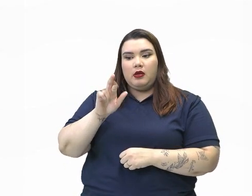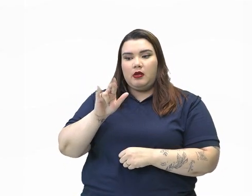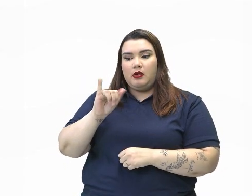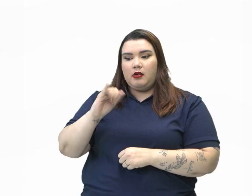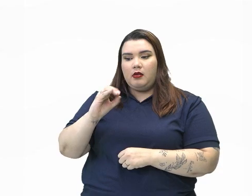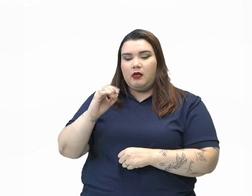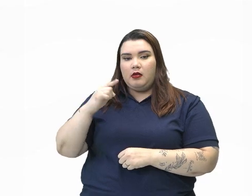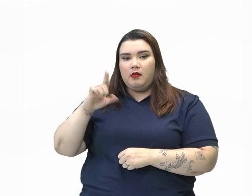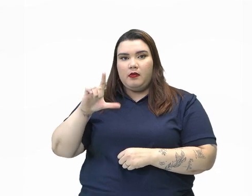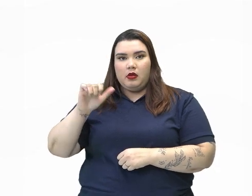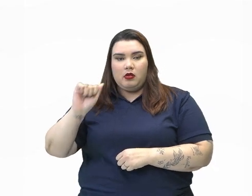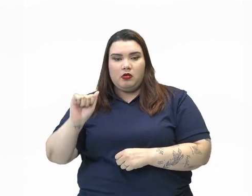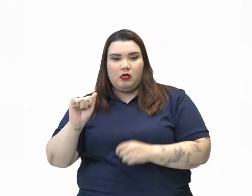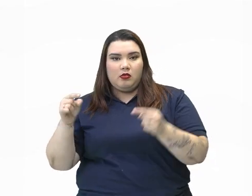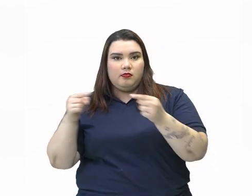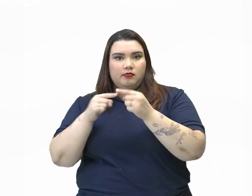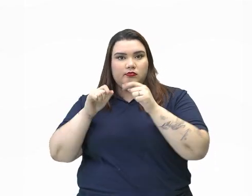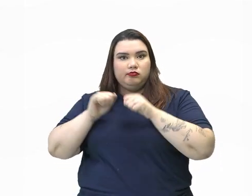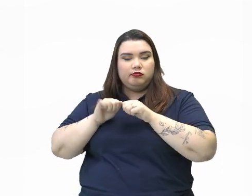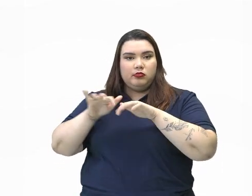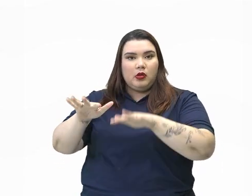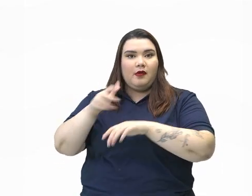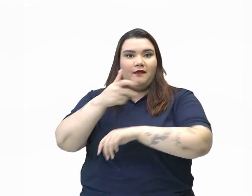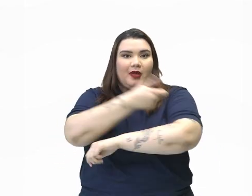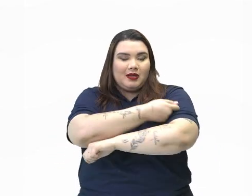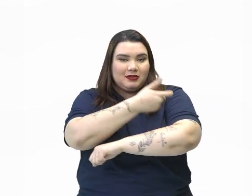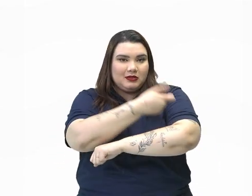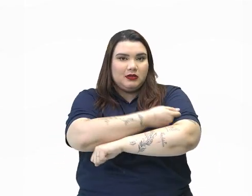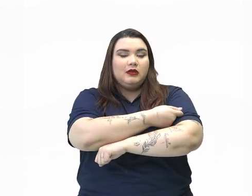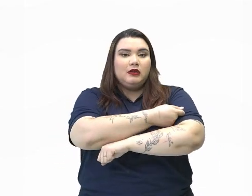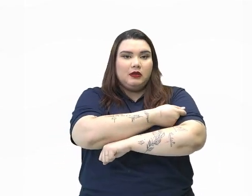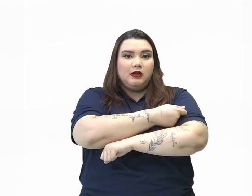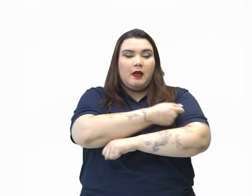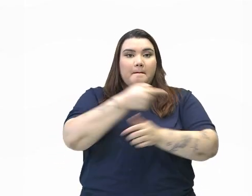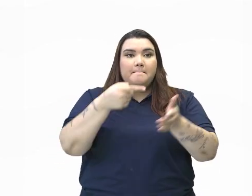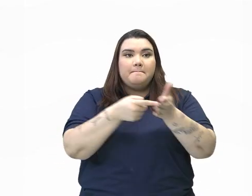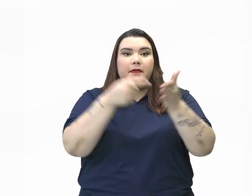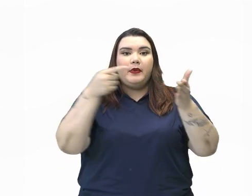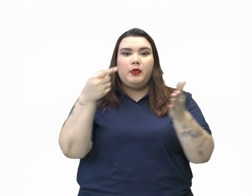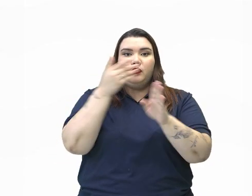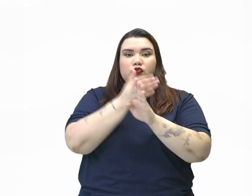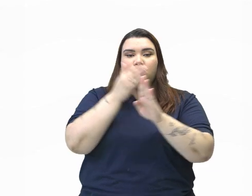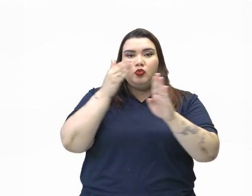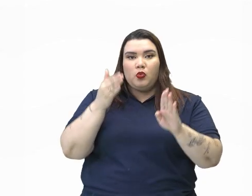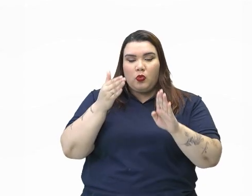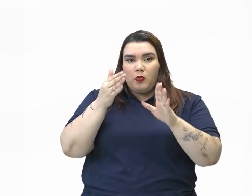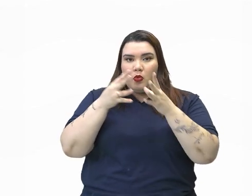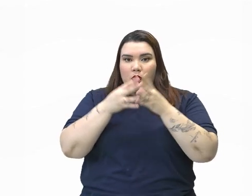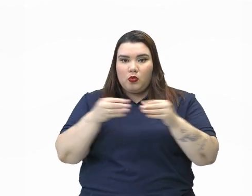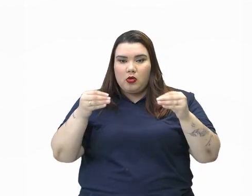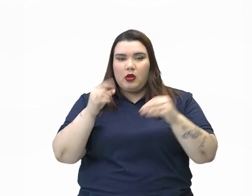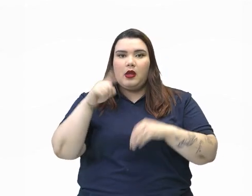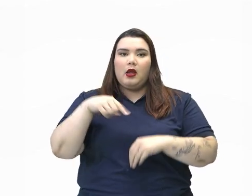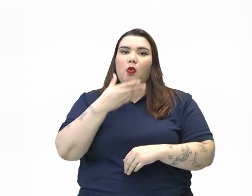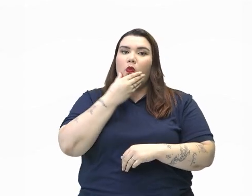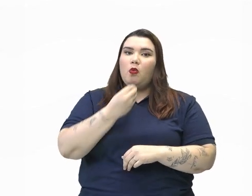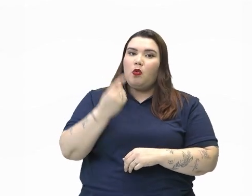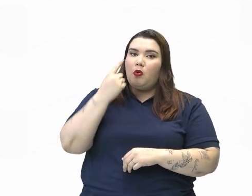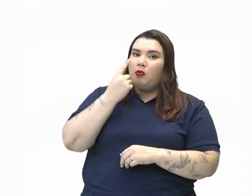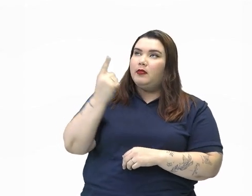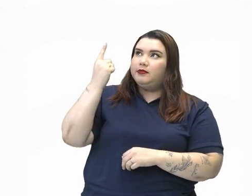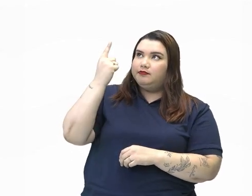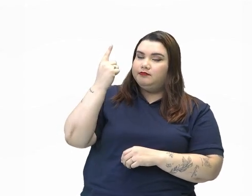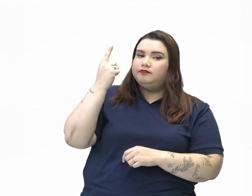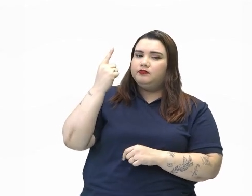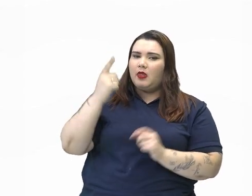a varíola foi uma doença erradicada pelas vacinas e quem primeiro achou uma solução ali foi Edward Jenner. Ele